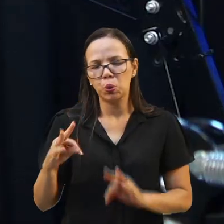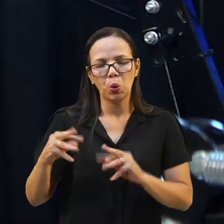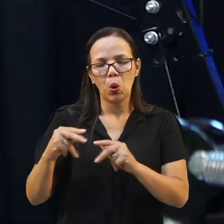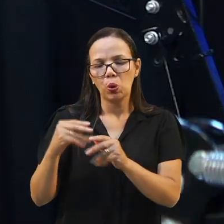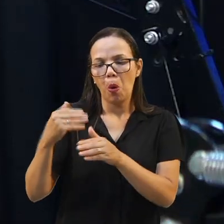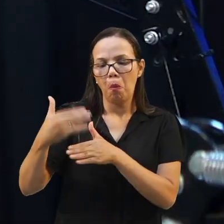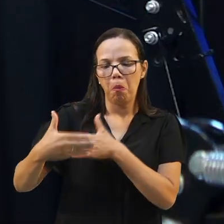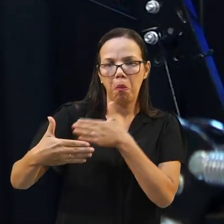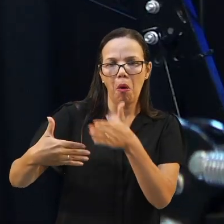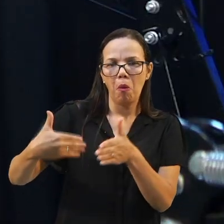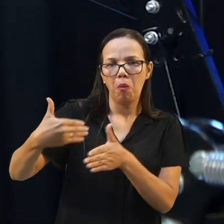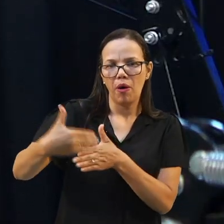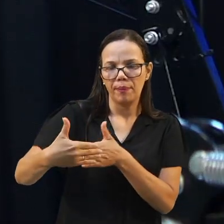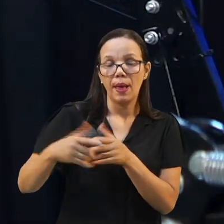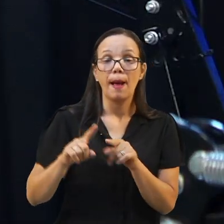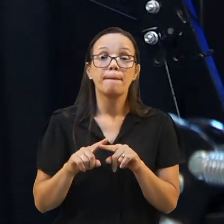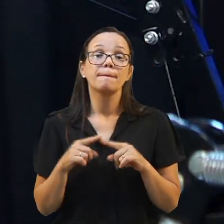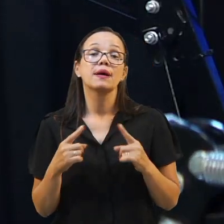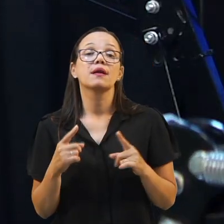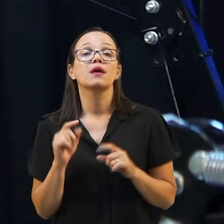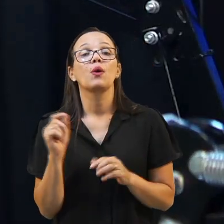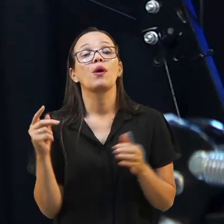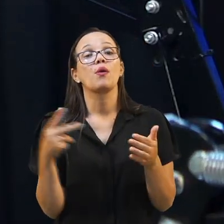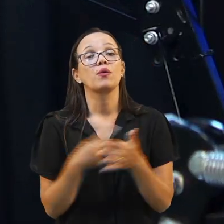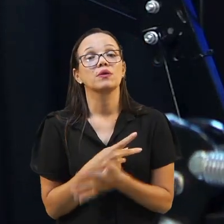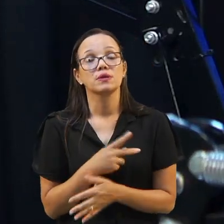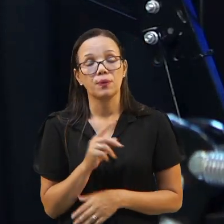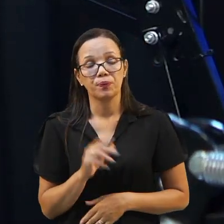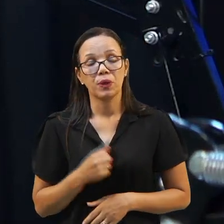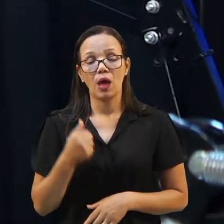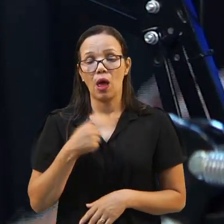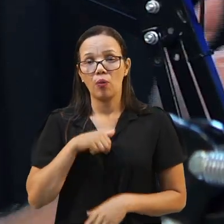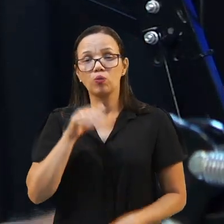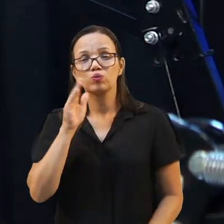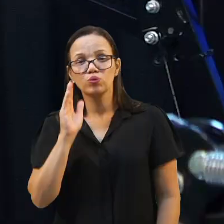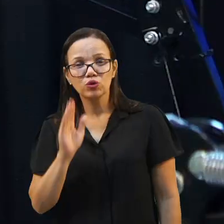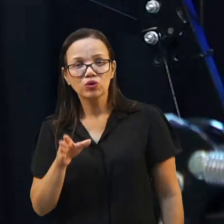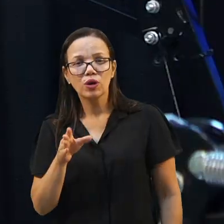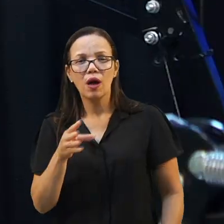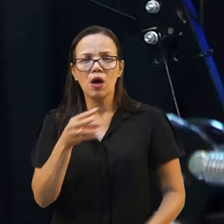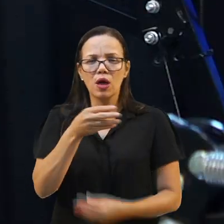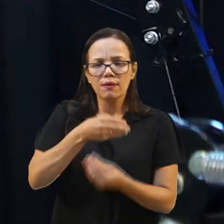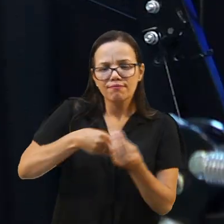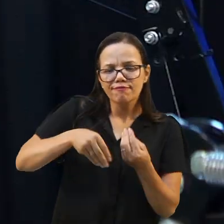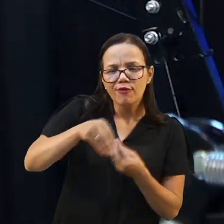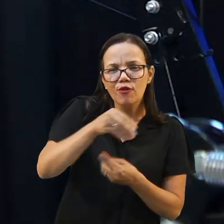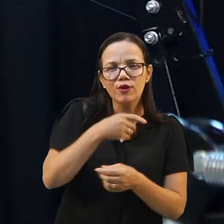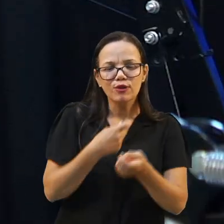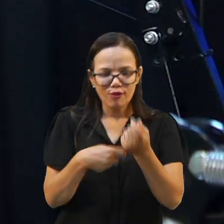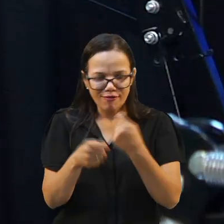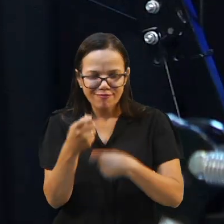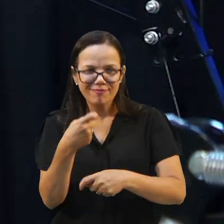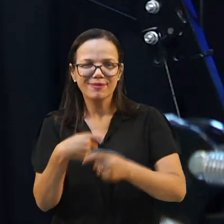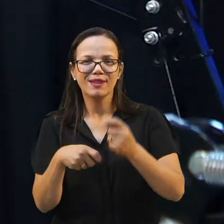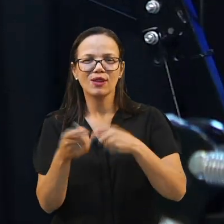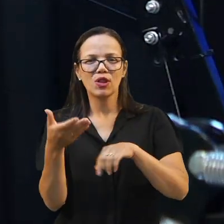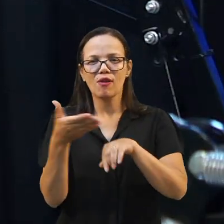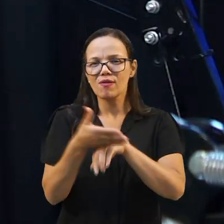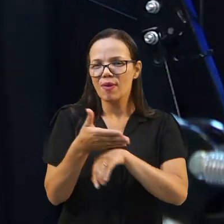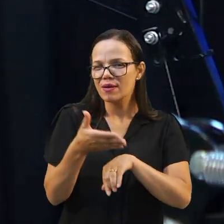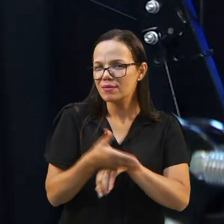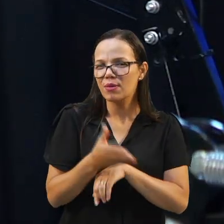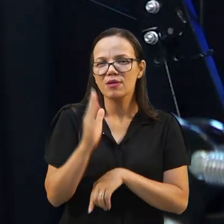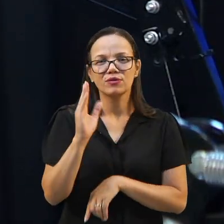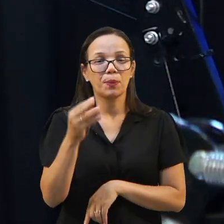Né? E aí, eu já envolvido na administração, já